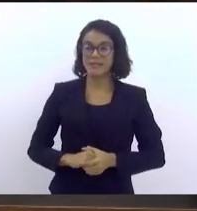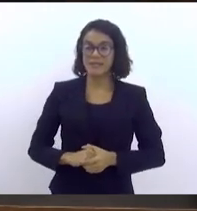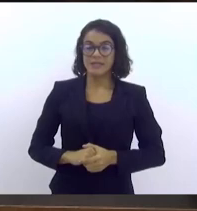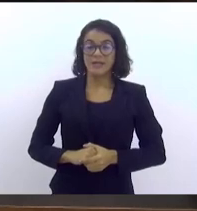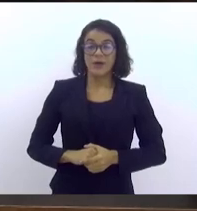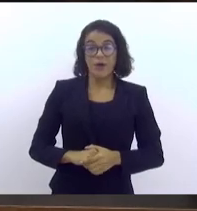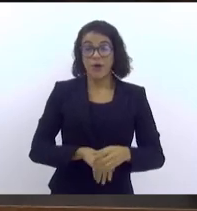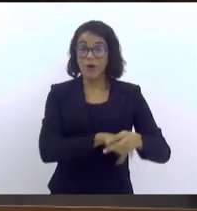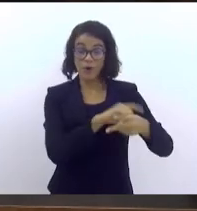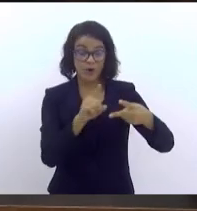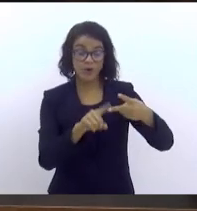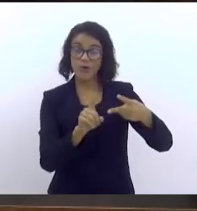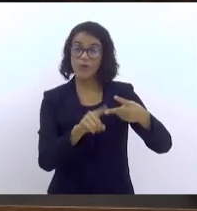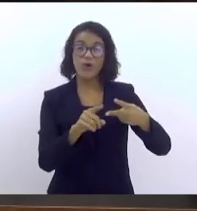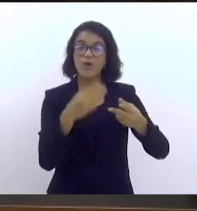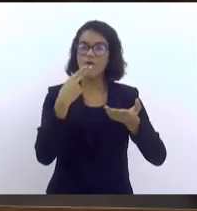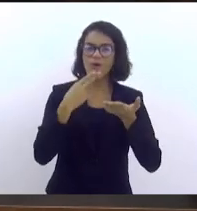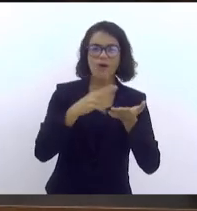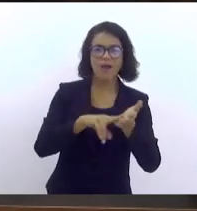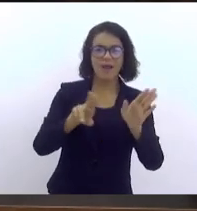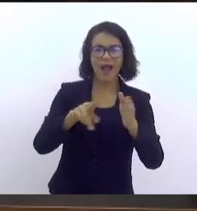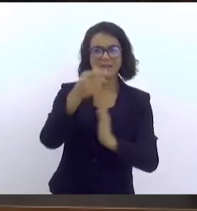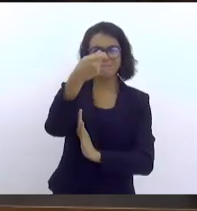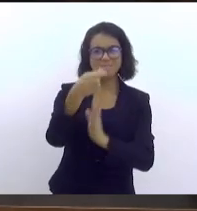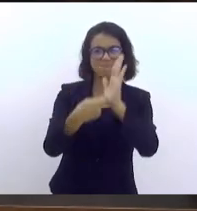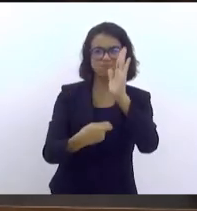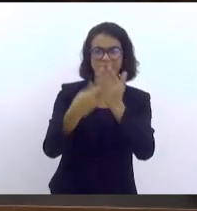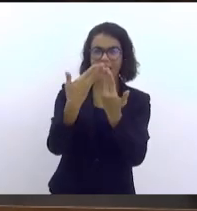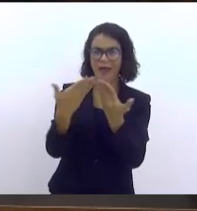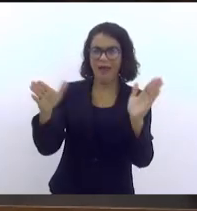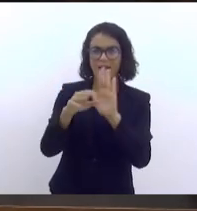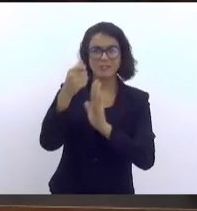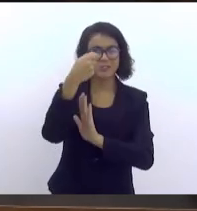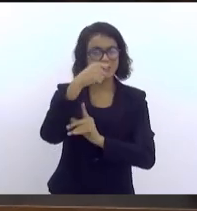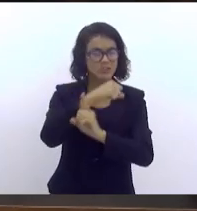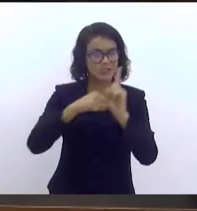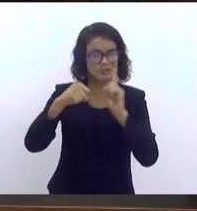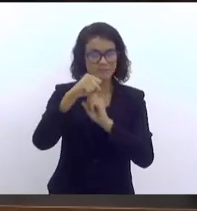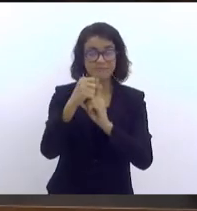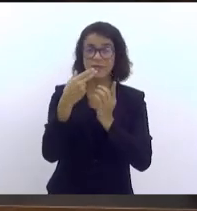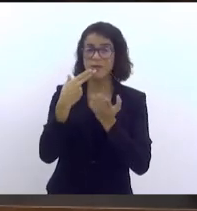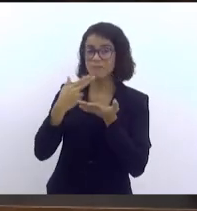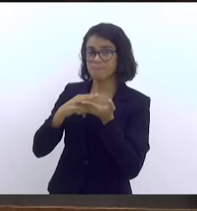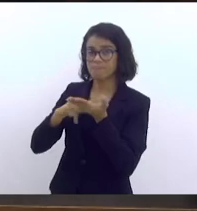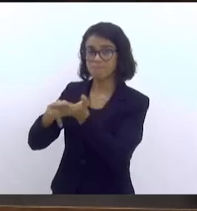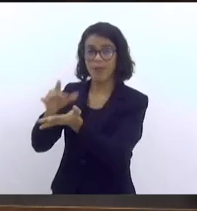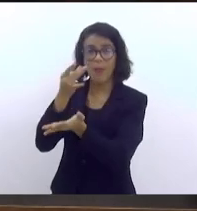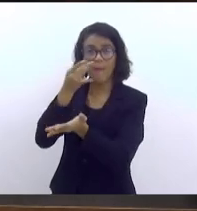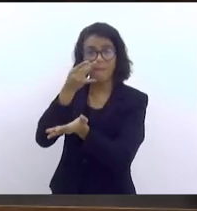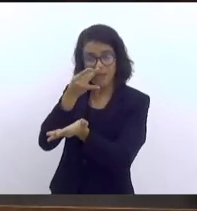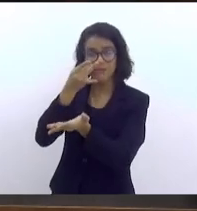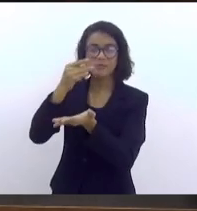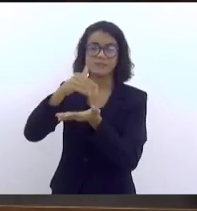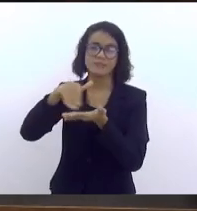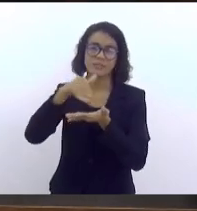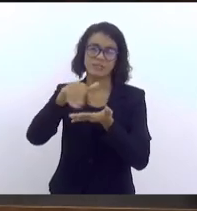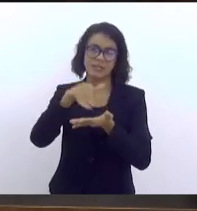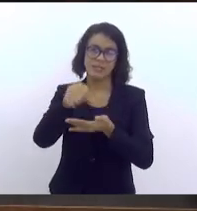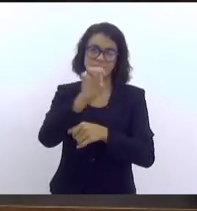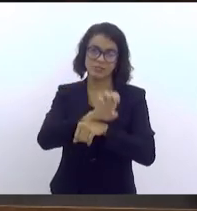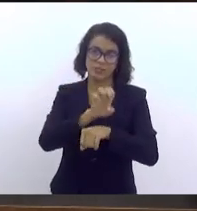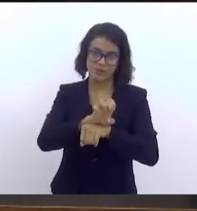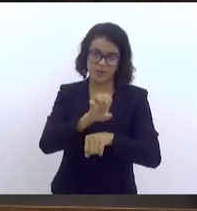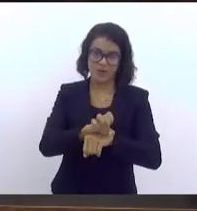sendo uma delas a carta aberta a sociedade quem caminha e pessoalmente a Secretária Estadual de Educação